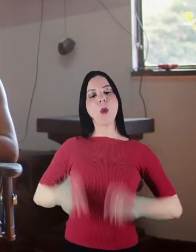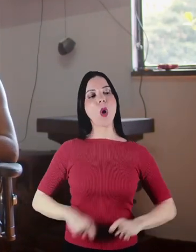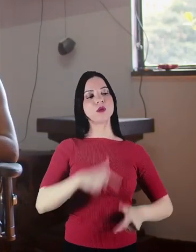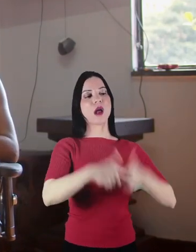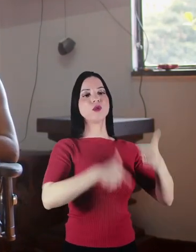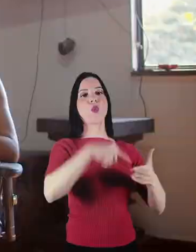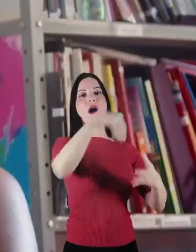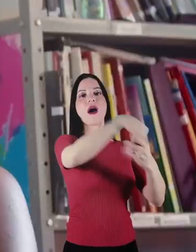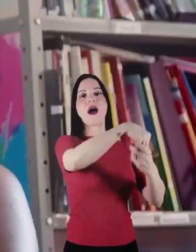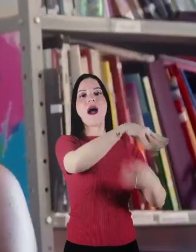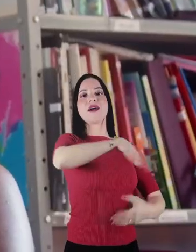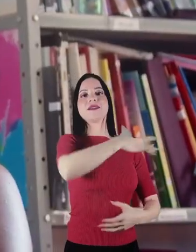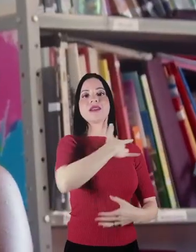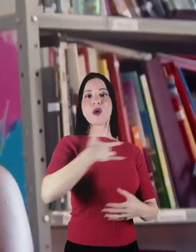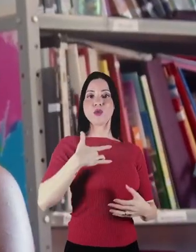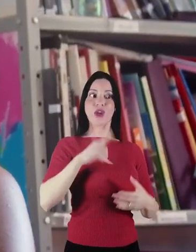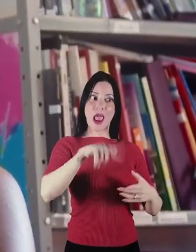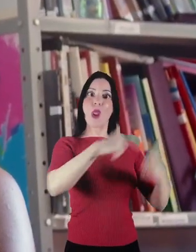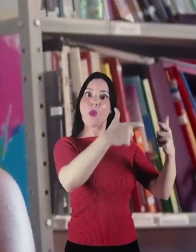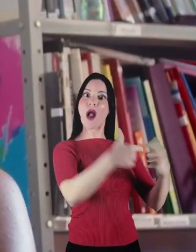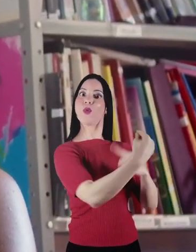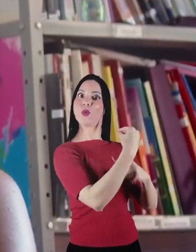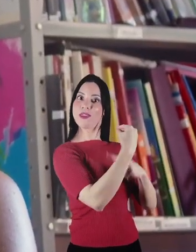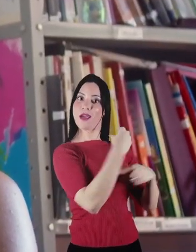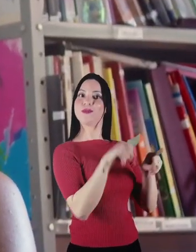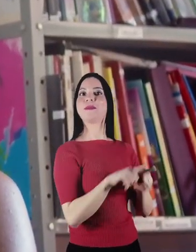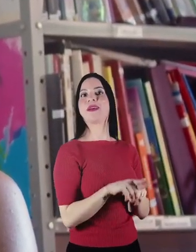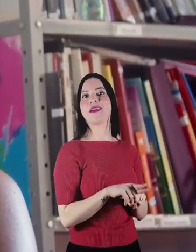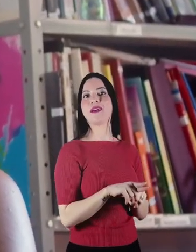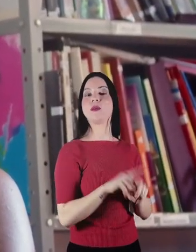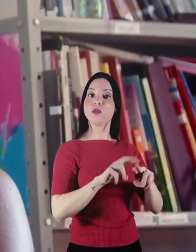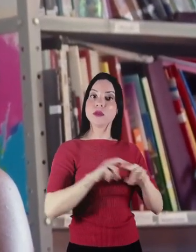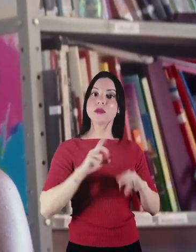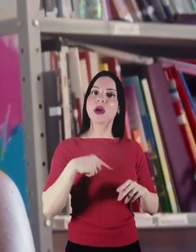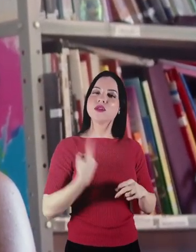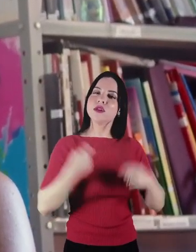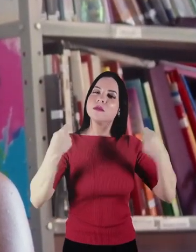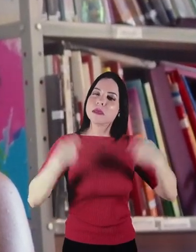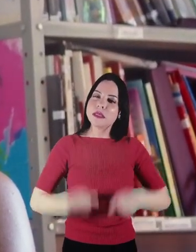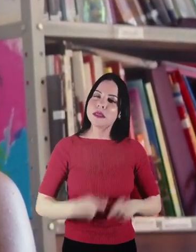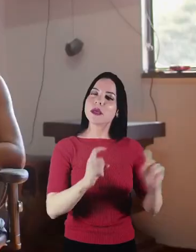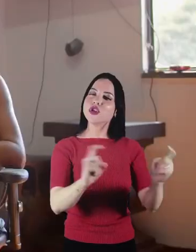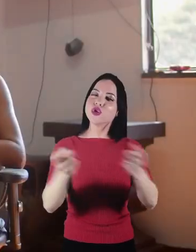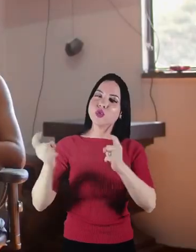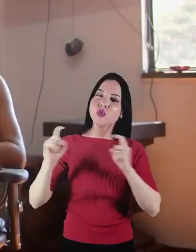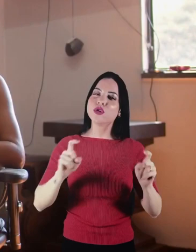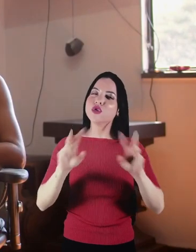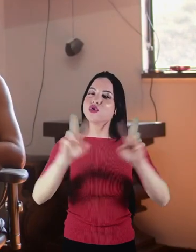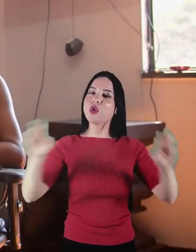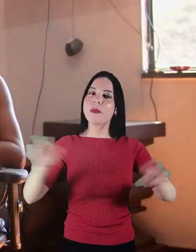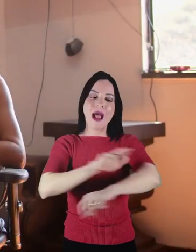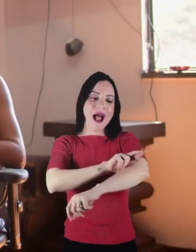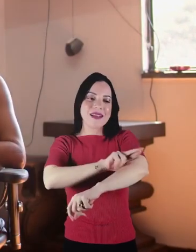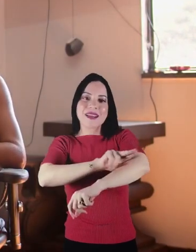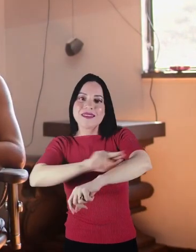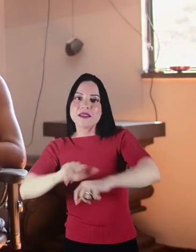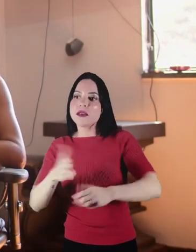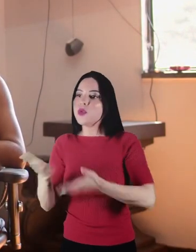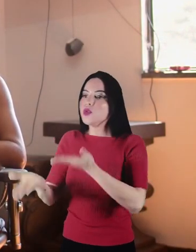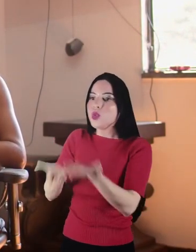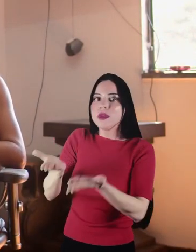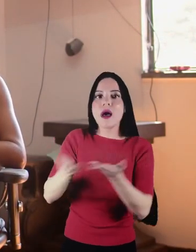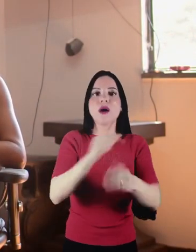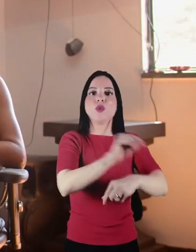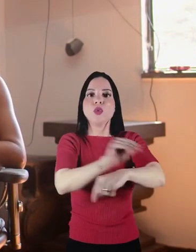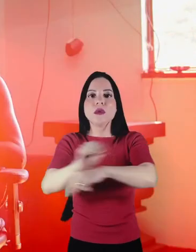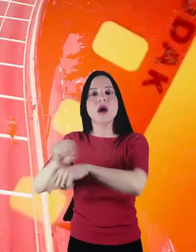de cuidado também. E por isso que a gente precisa discutir a racialização do cuidado e a racialização dos serviços